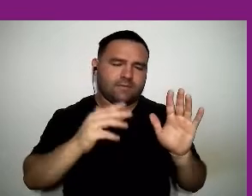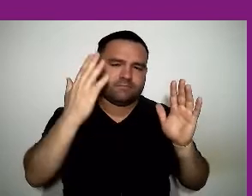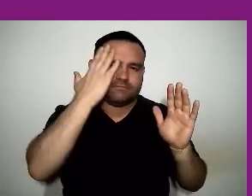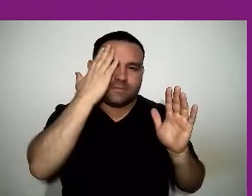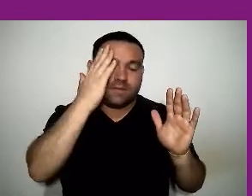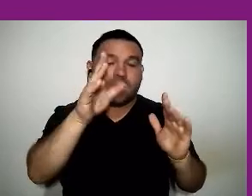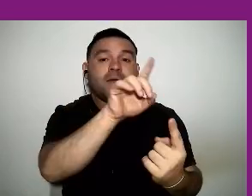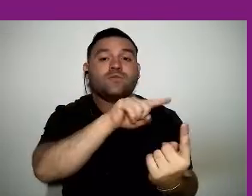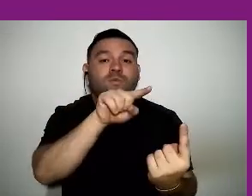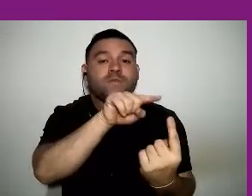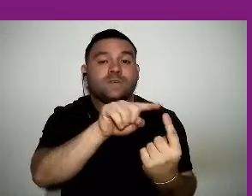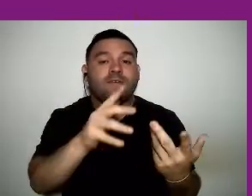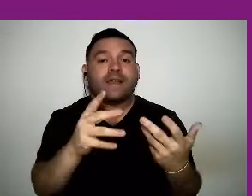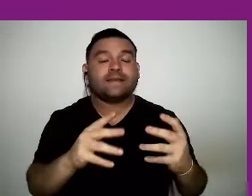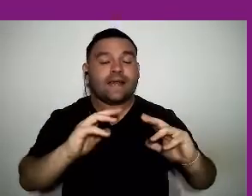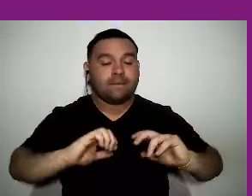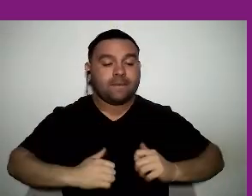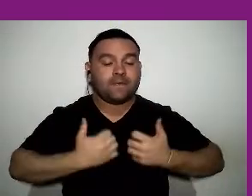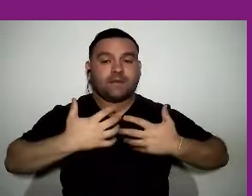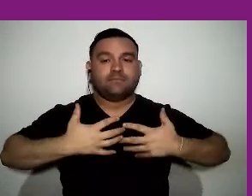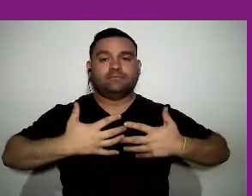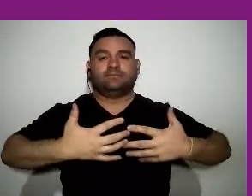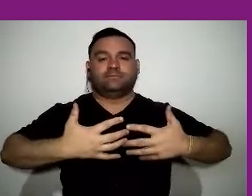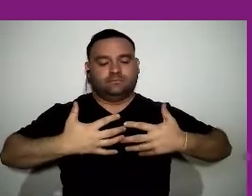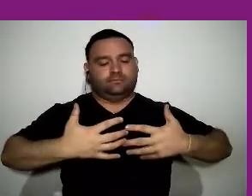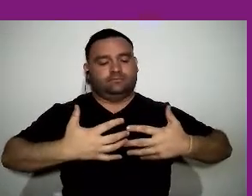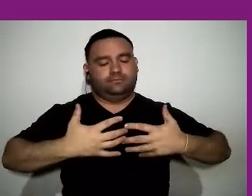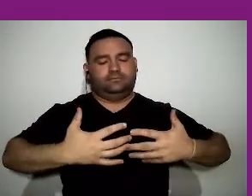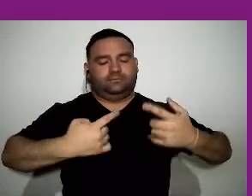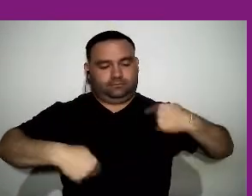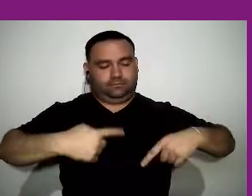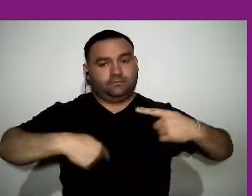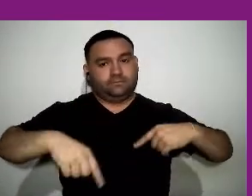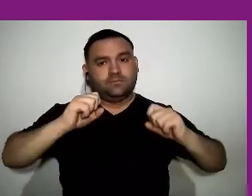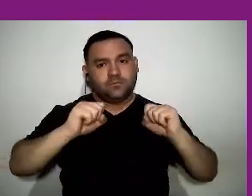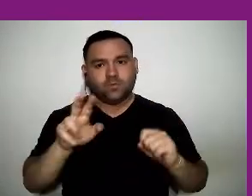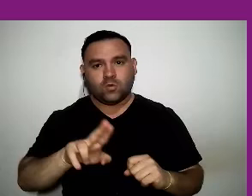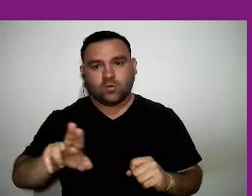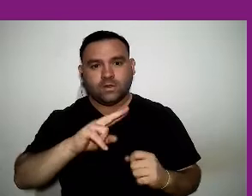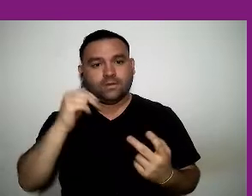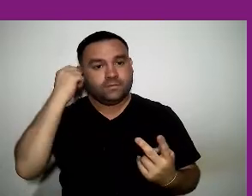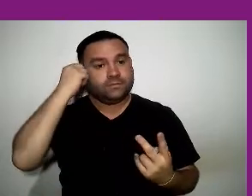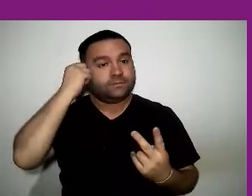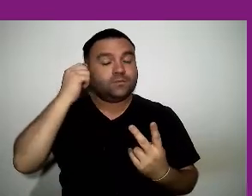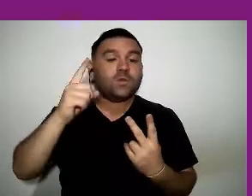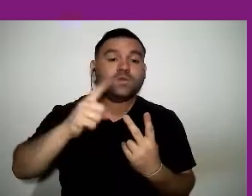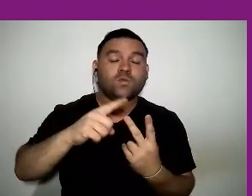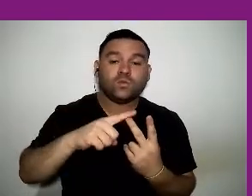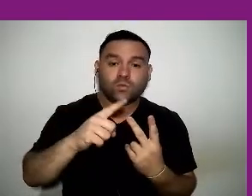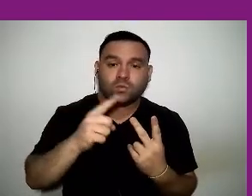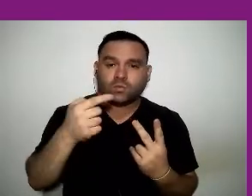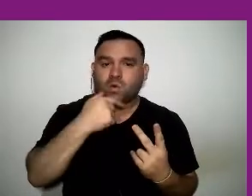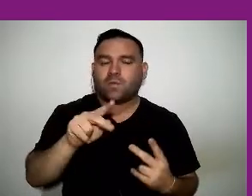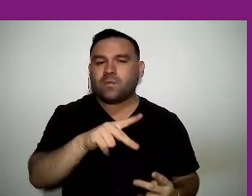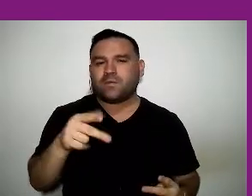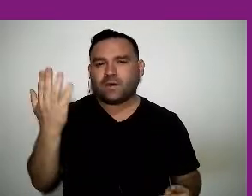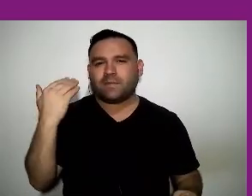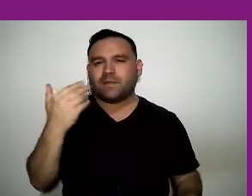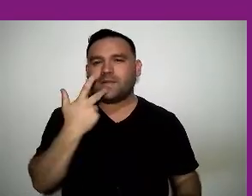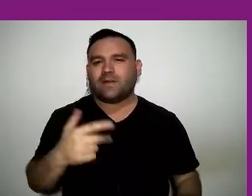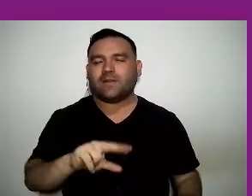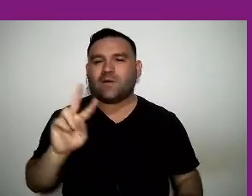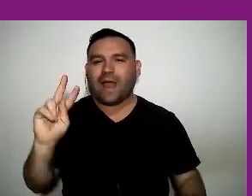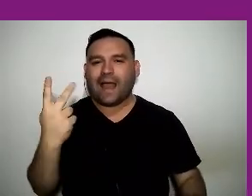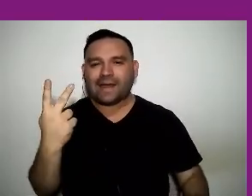a meta era melhorar a oxigenação, isso pode vir a ser usado. No fenótipo tipo 2, que o professor Gattinoni colocou como